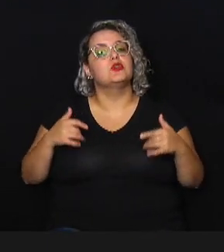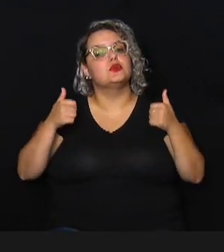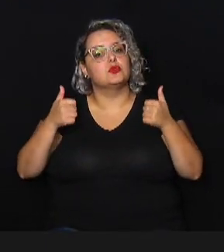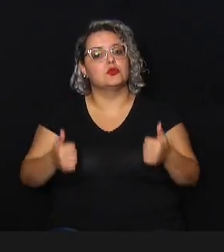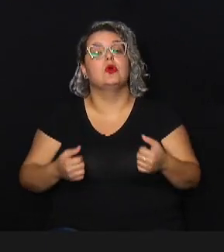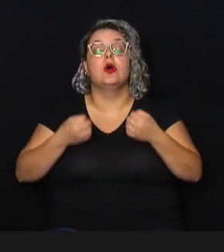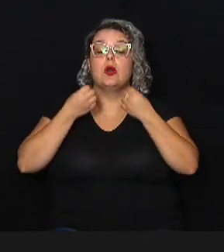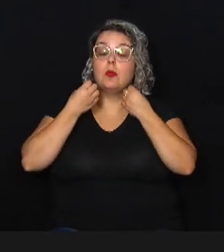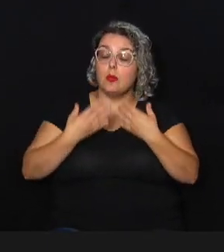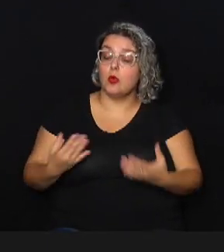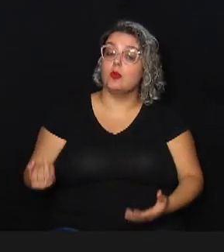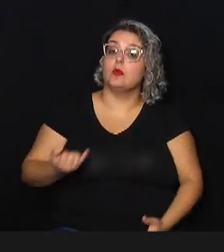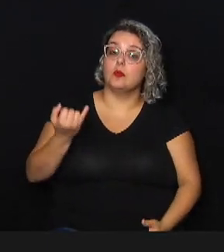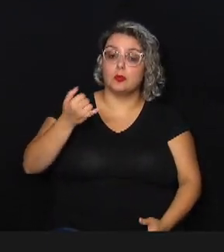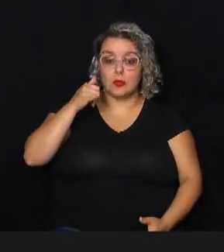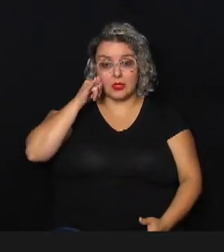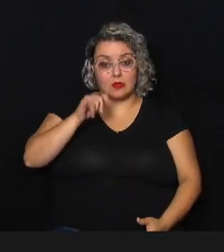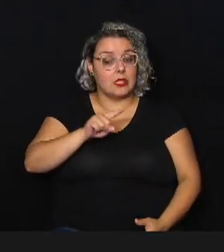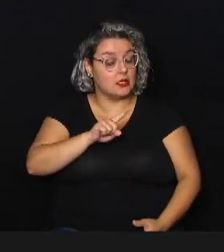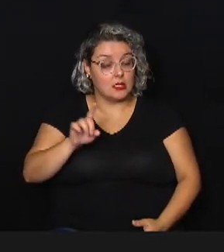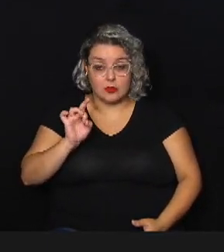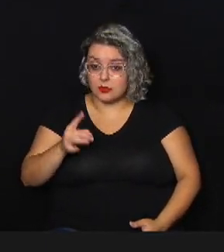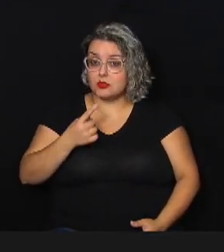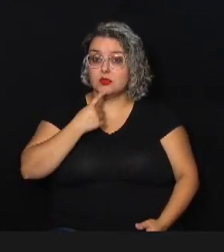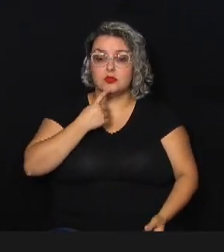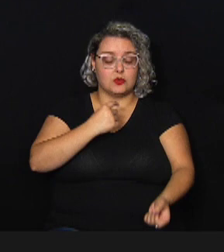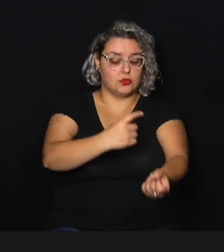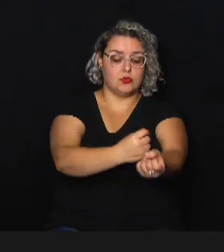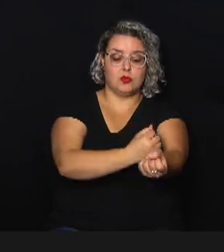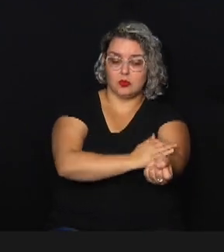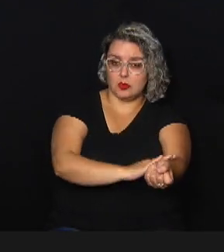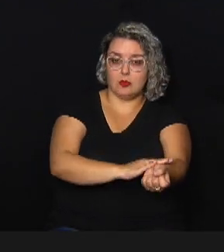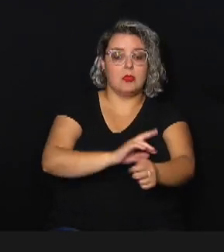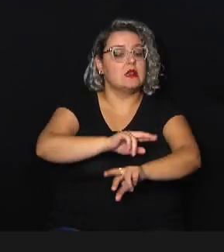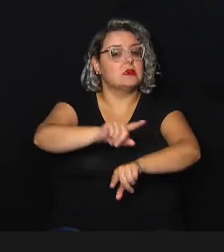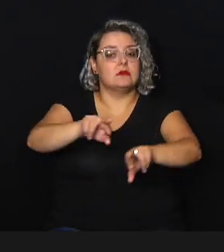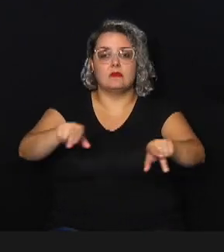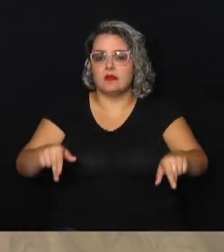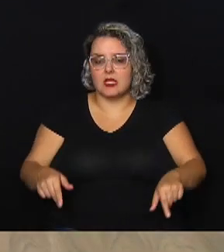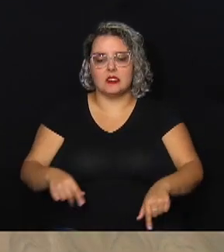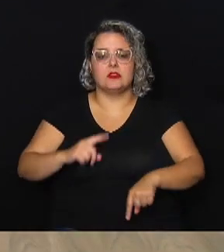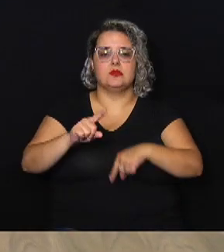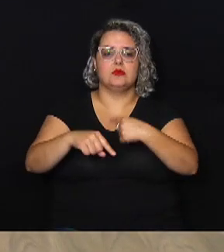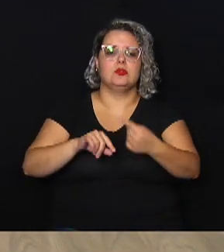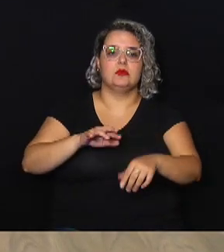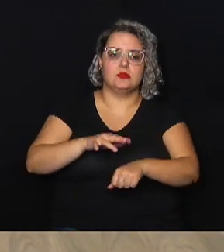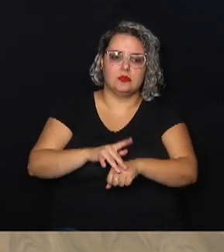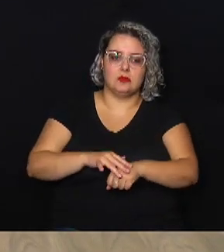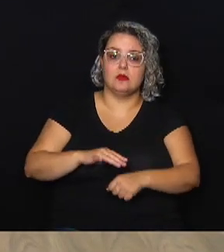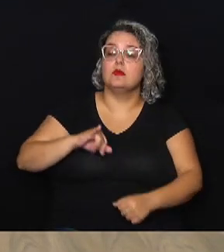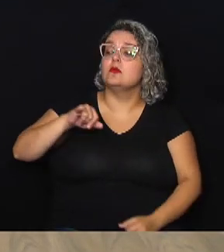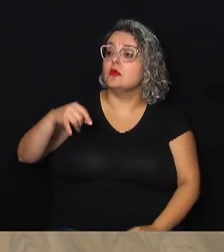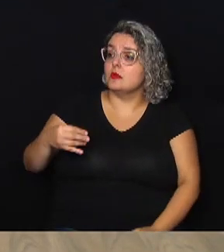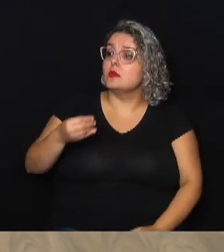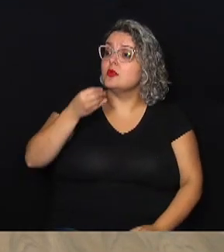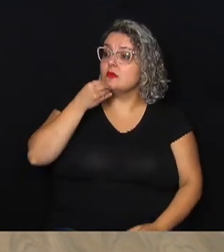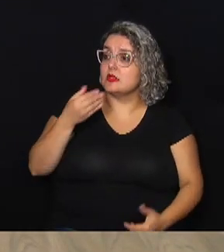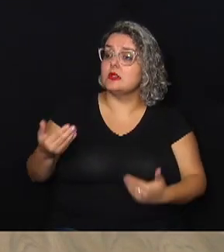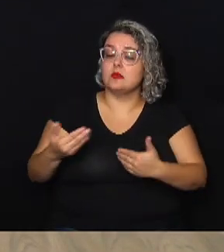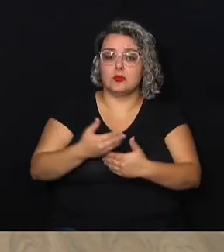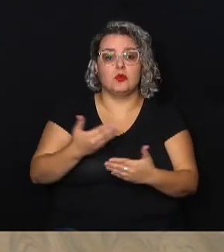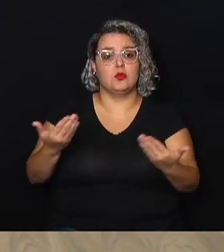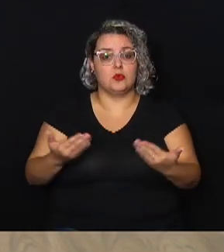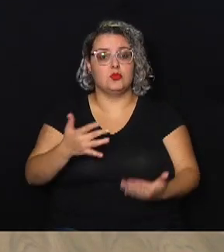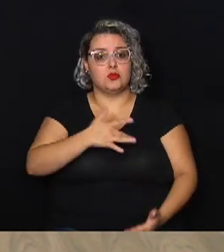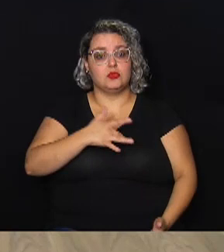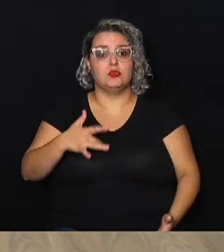muito importante para prevenir não só a leucemia, mas várias outras doenças. Doutor, eu vou aproveitar a sua participação aqui hoje no Saúde